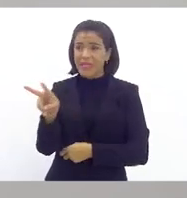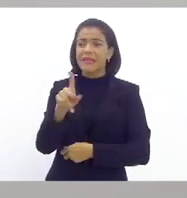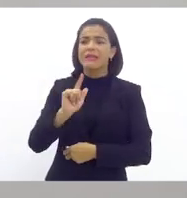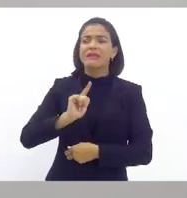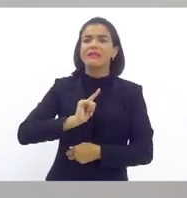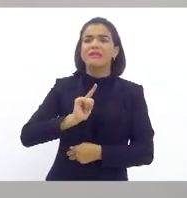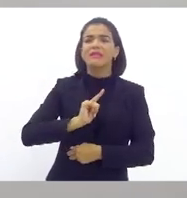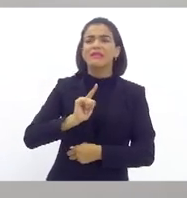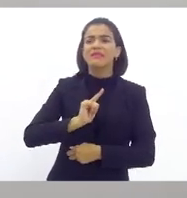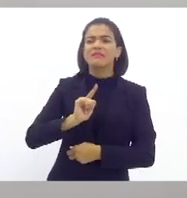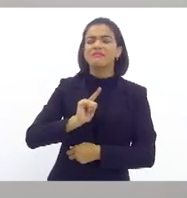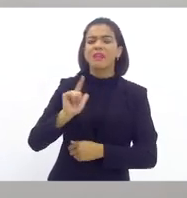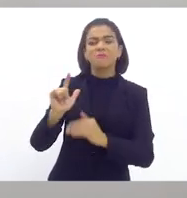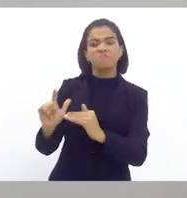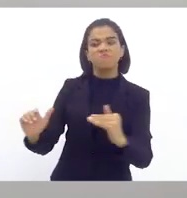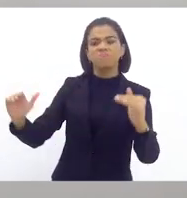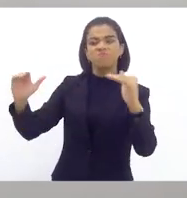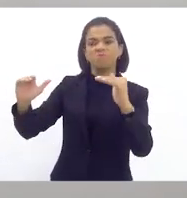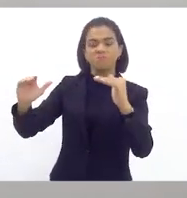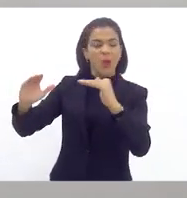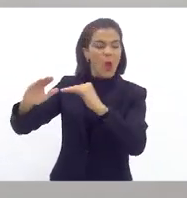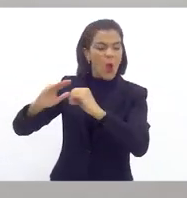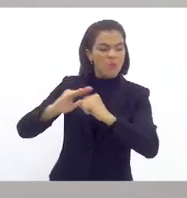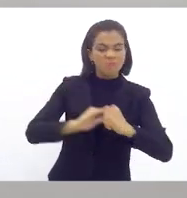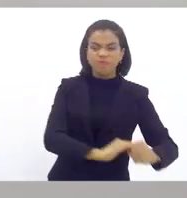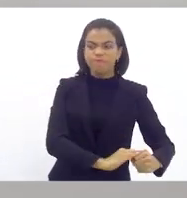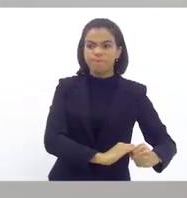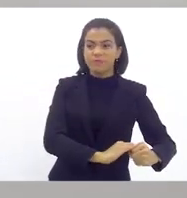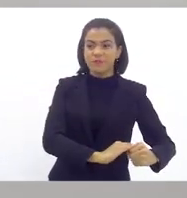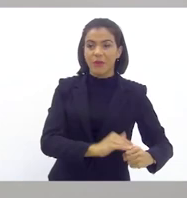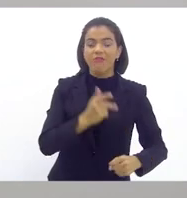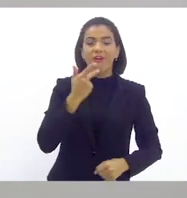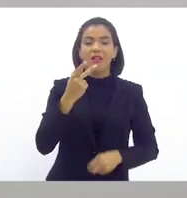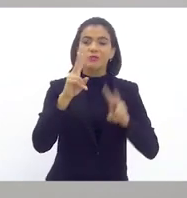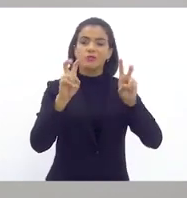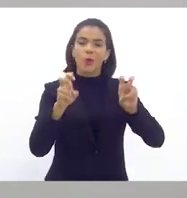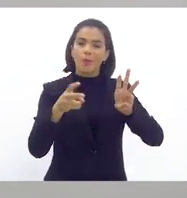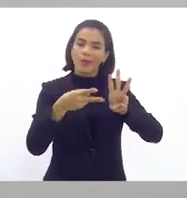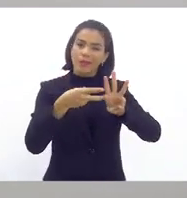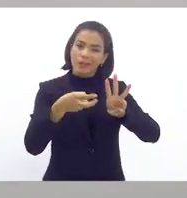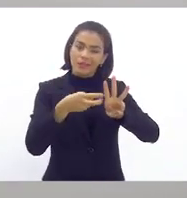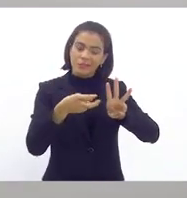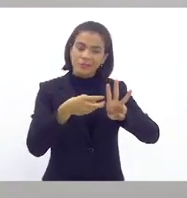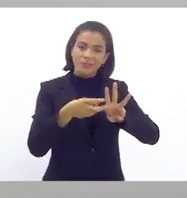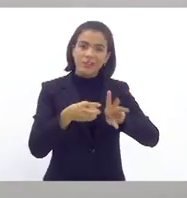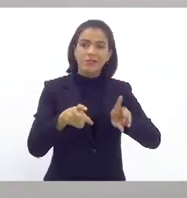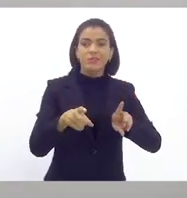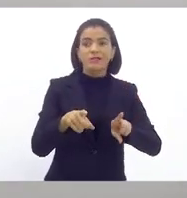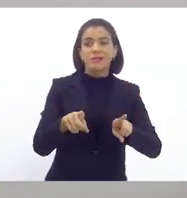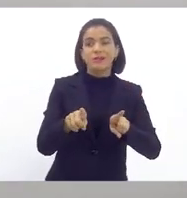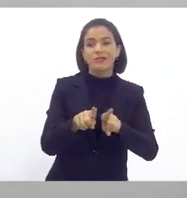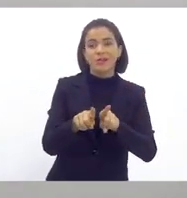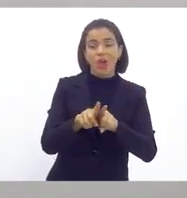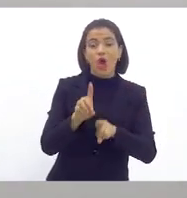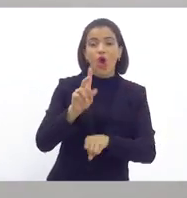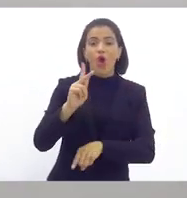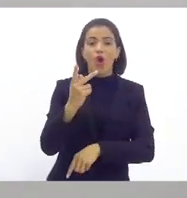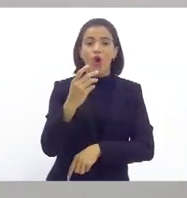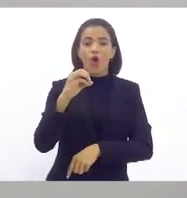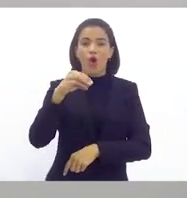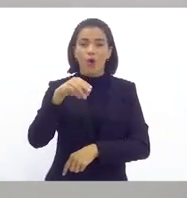tom hegemonista quando se fala dos indígenas e dos... ou melhor, homogenista,